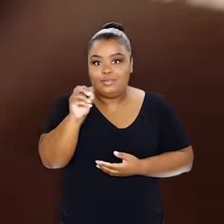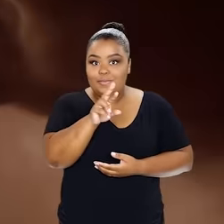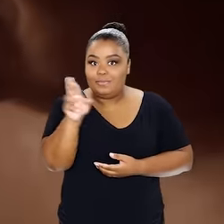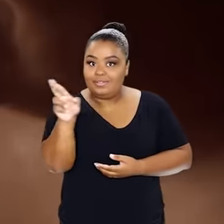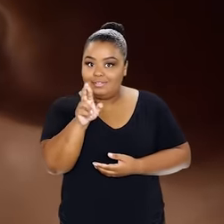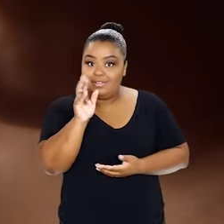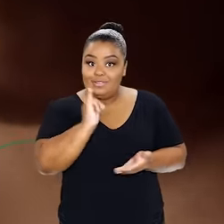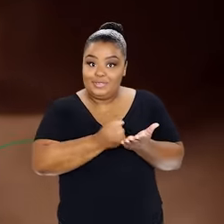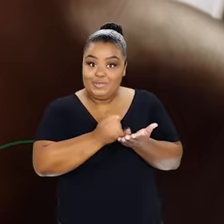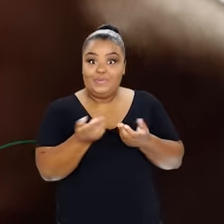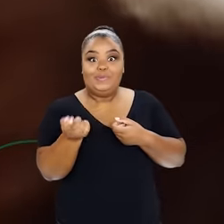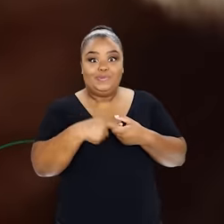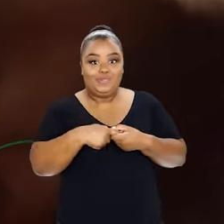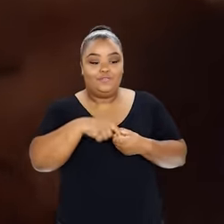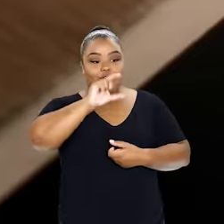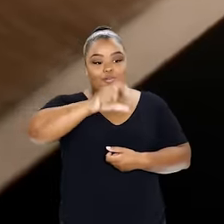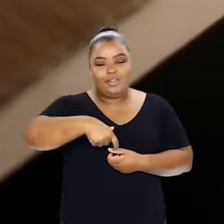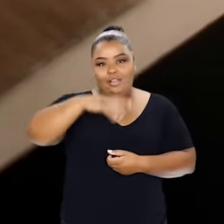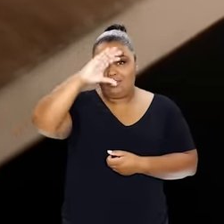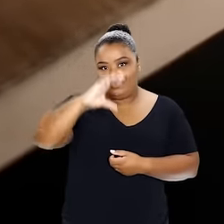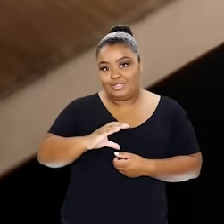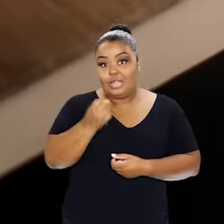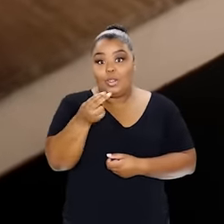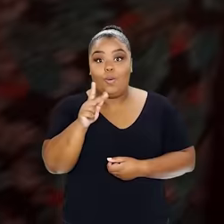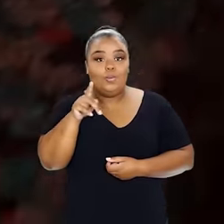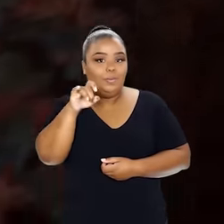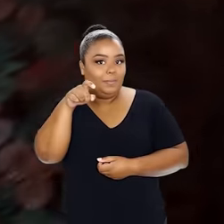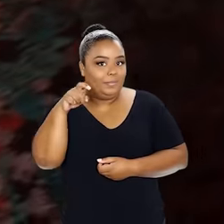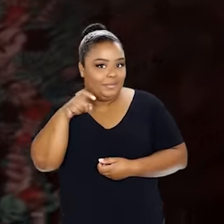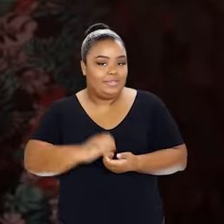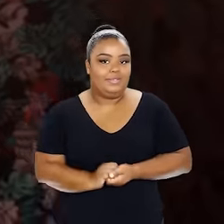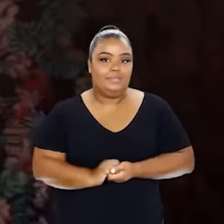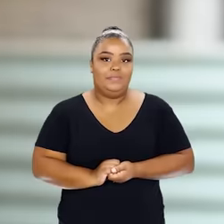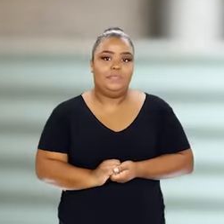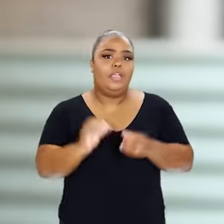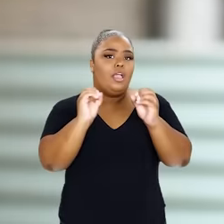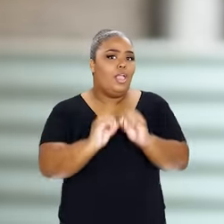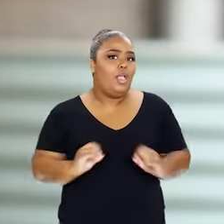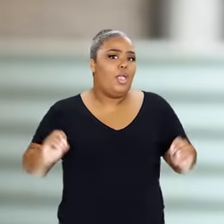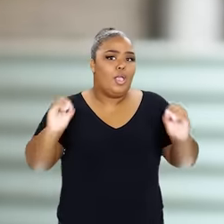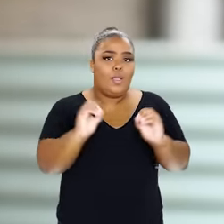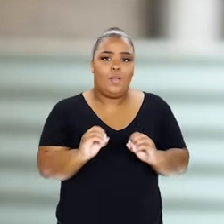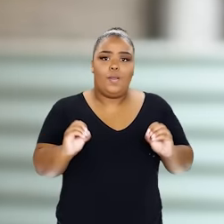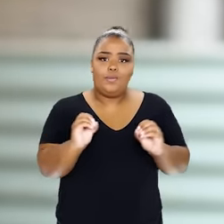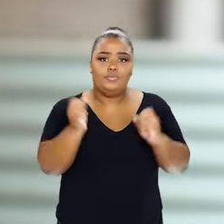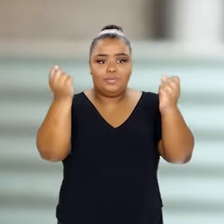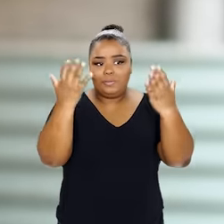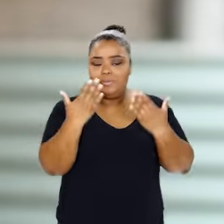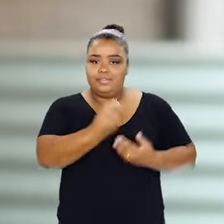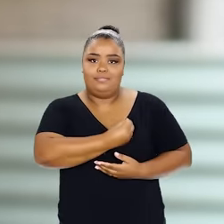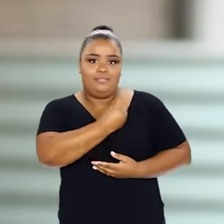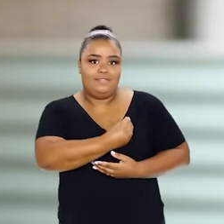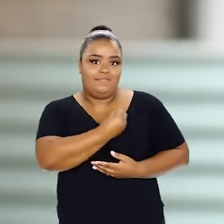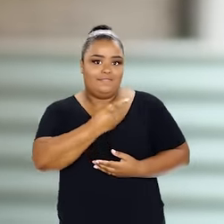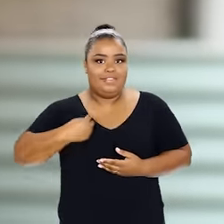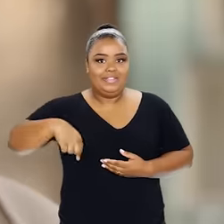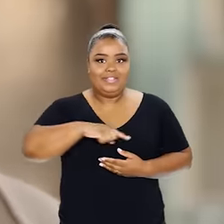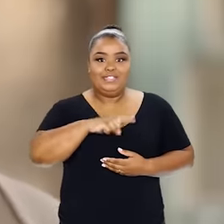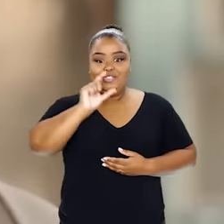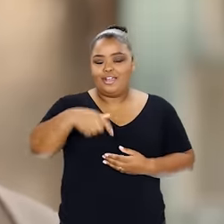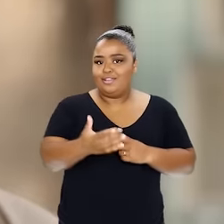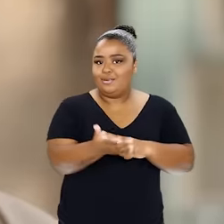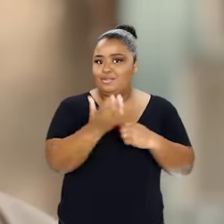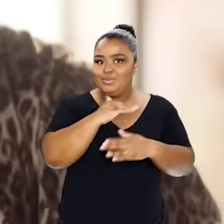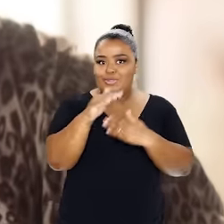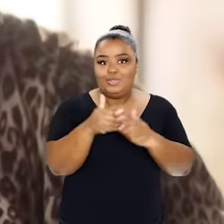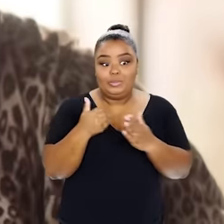R$ 650 de imposto devolvido no cartão Cidadão ou no Pix. É uma maravilha, uma benção na vida da gente esse cartão, ele